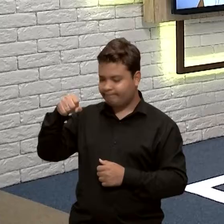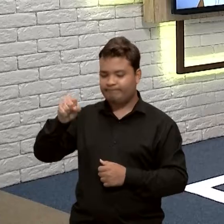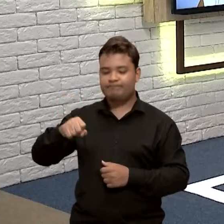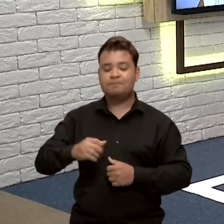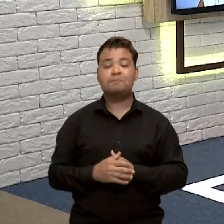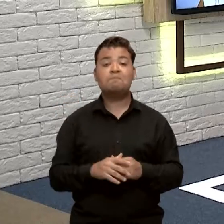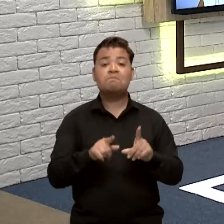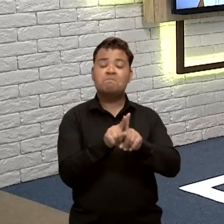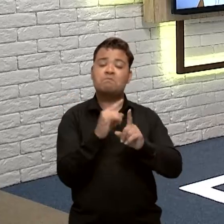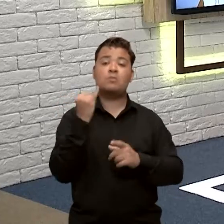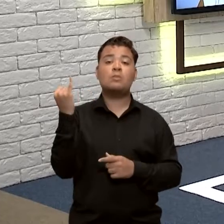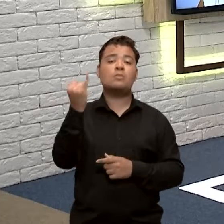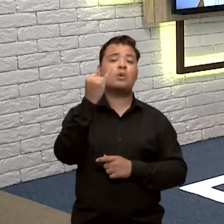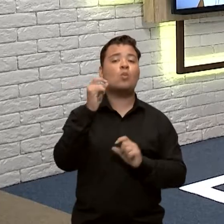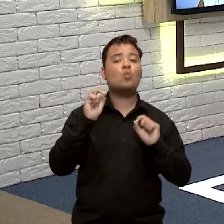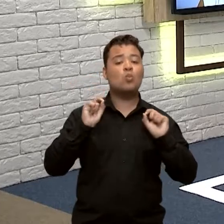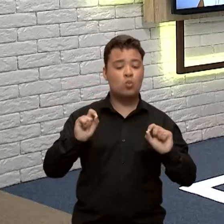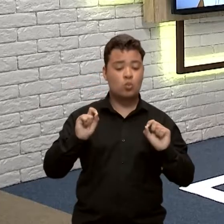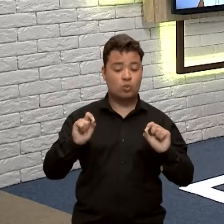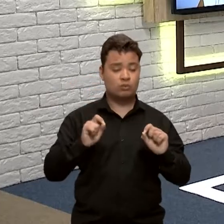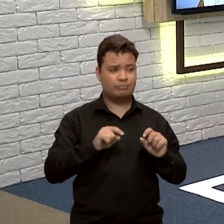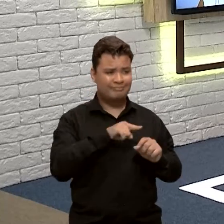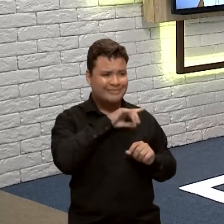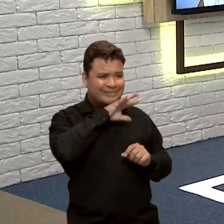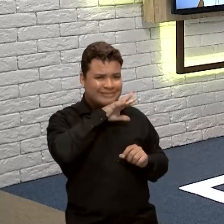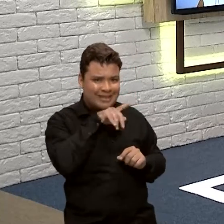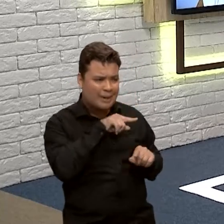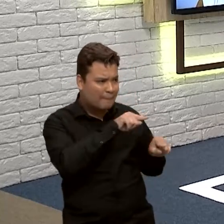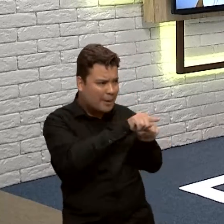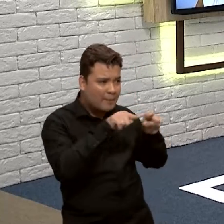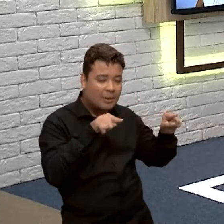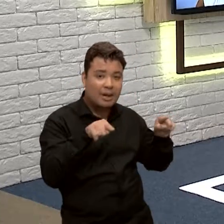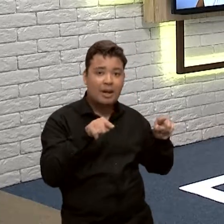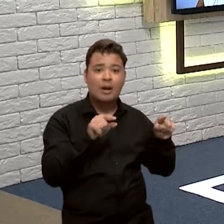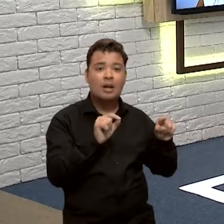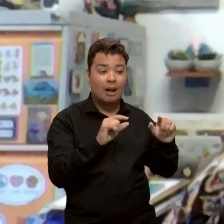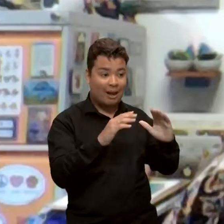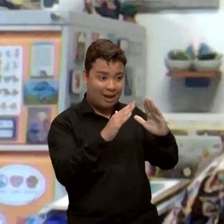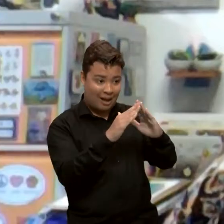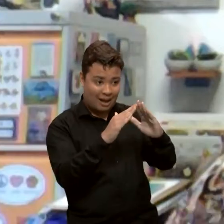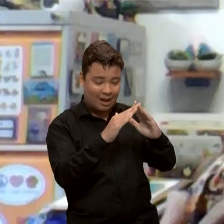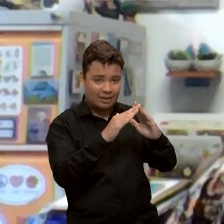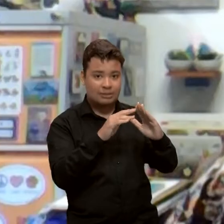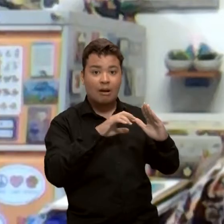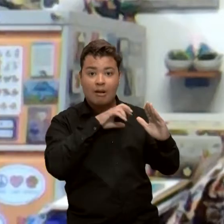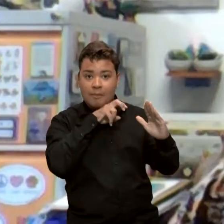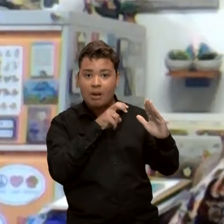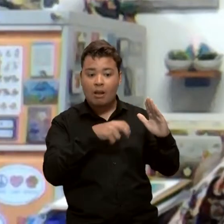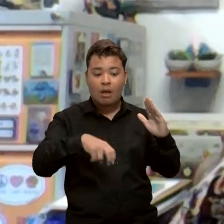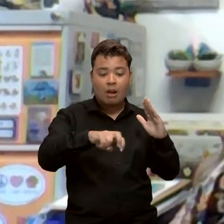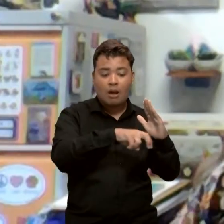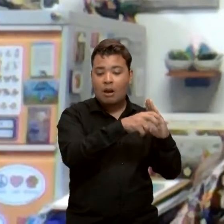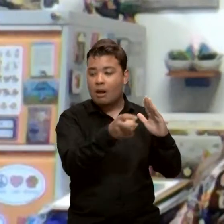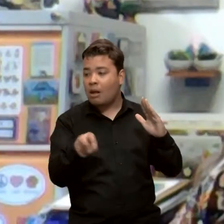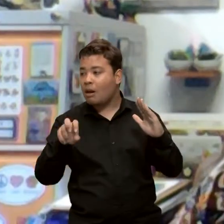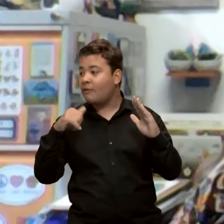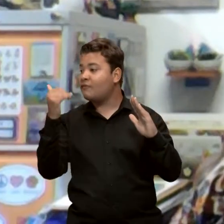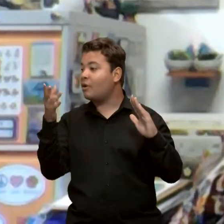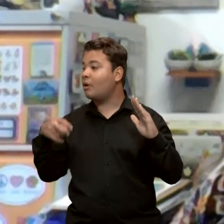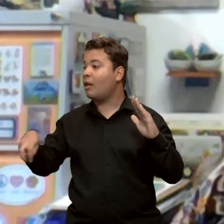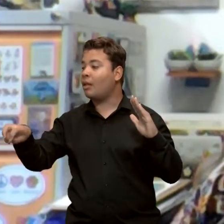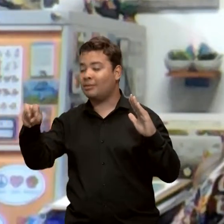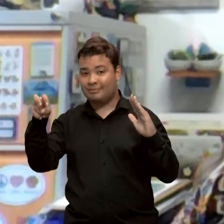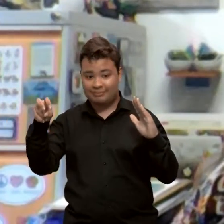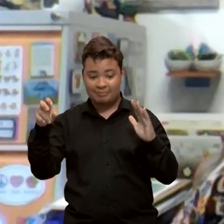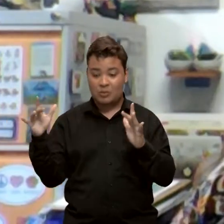gente pensar é que esses animais, principalmente os que transitam pelas casas, eles têm contato também com animais de vida livre, com